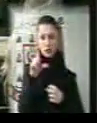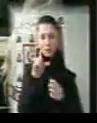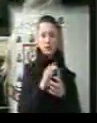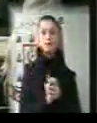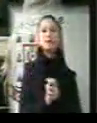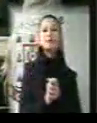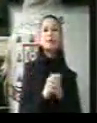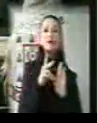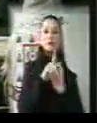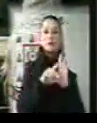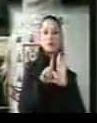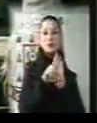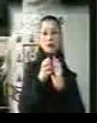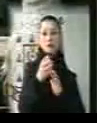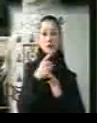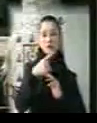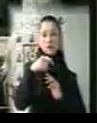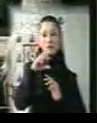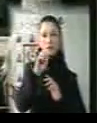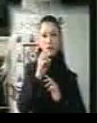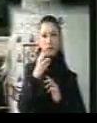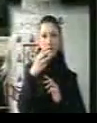Expediente. Projeto de lei número